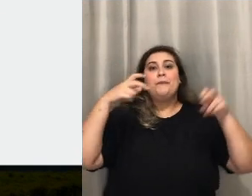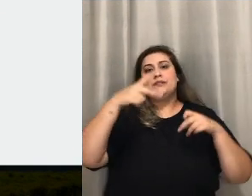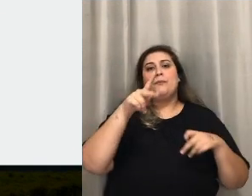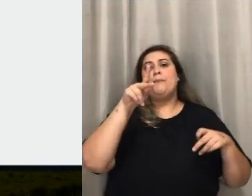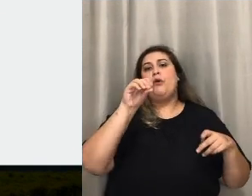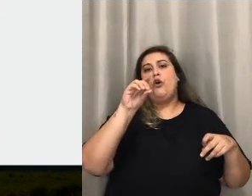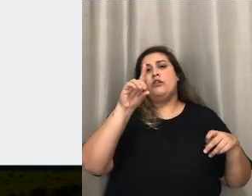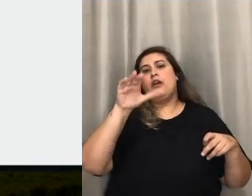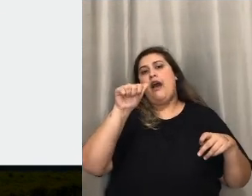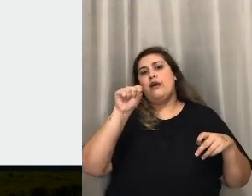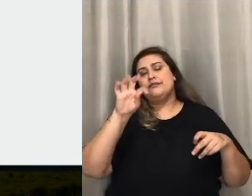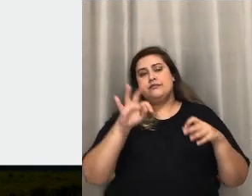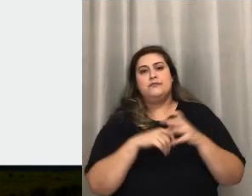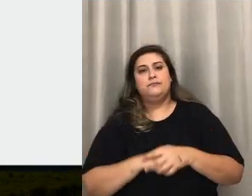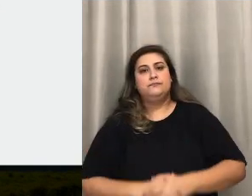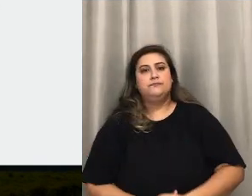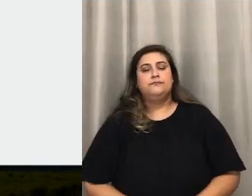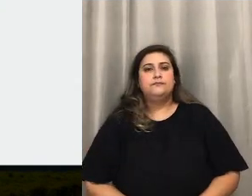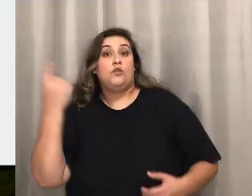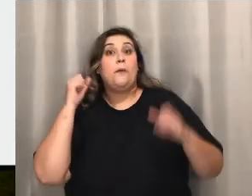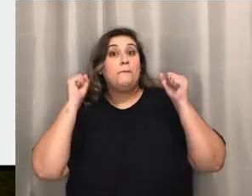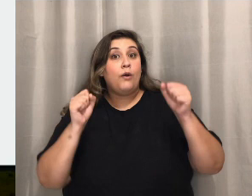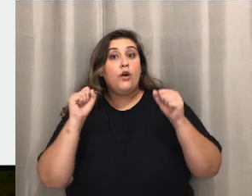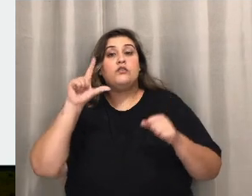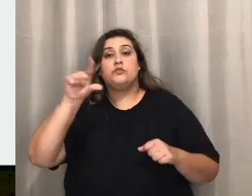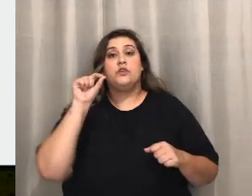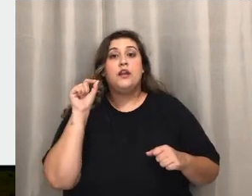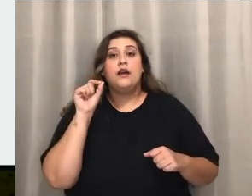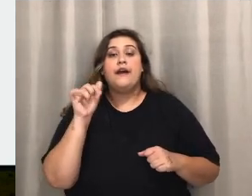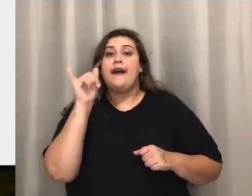sobre o seu podcast.